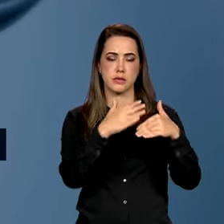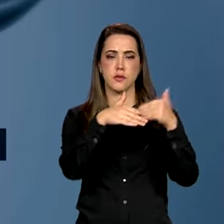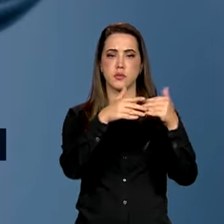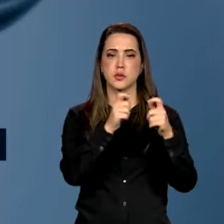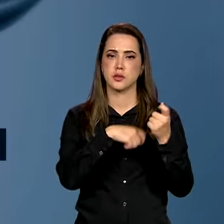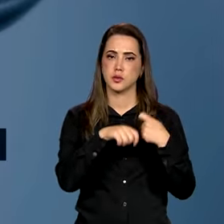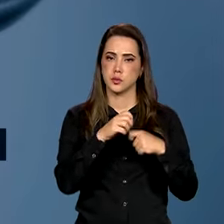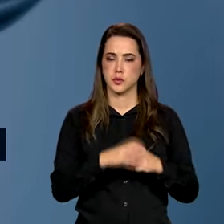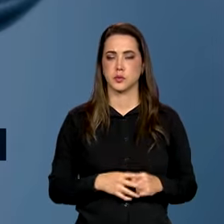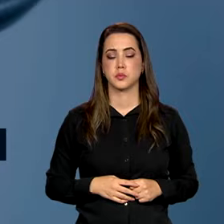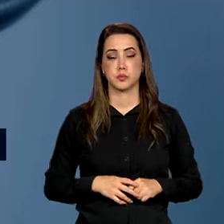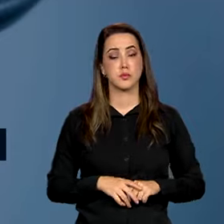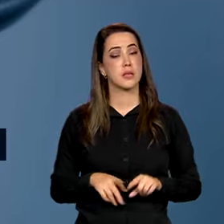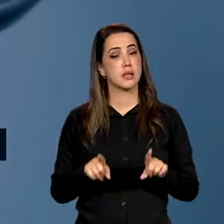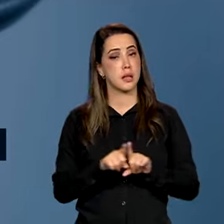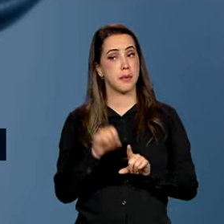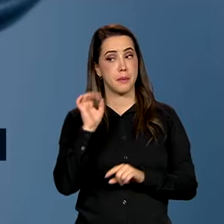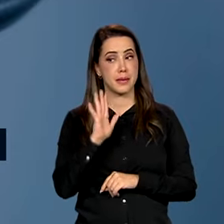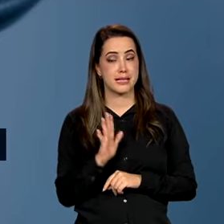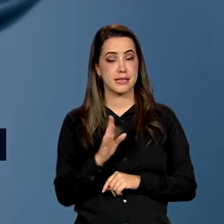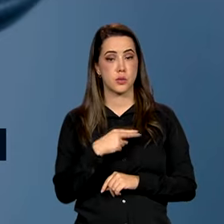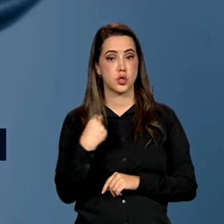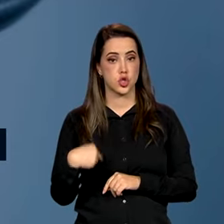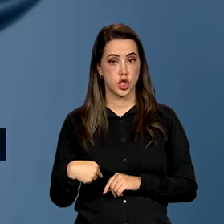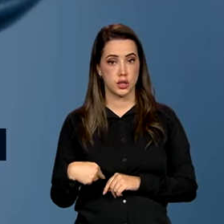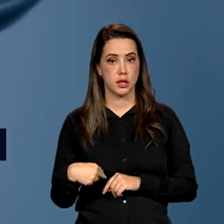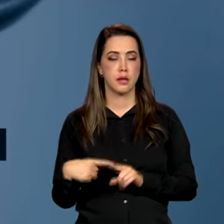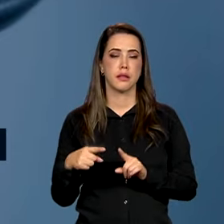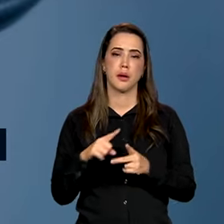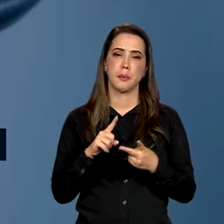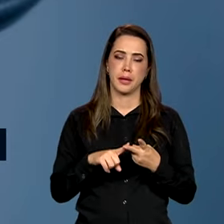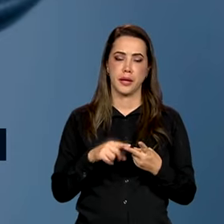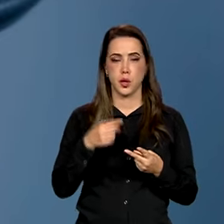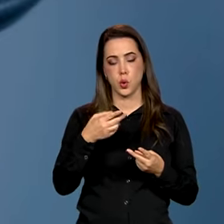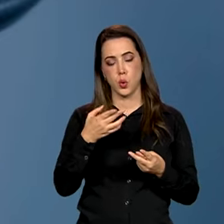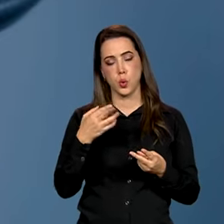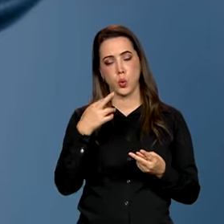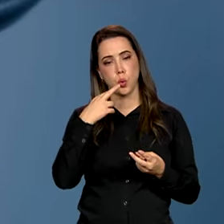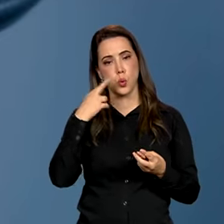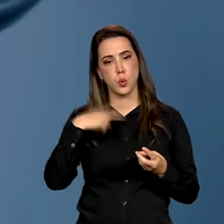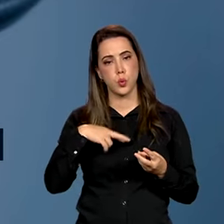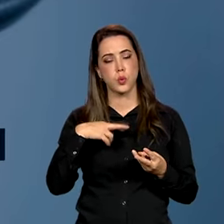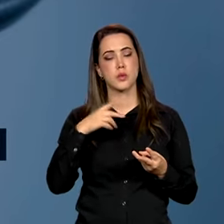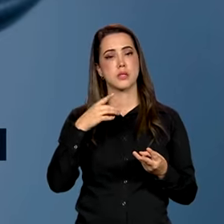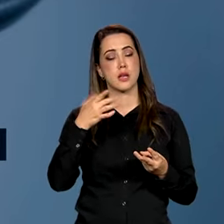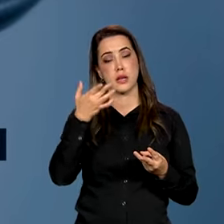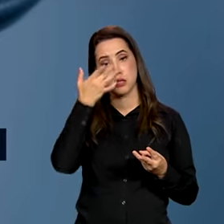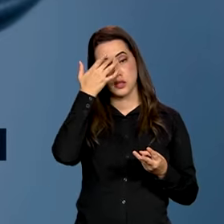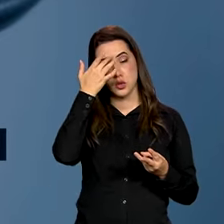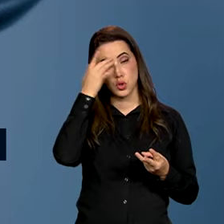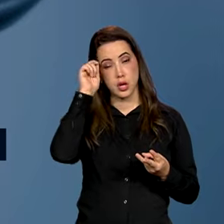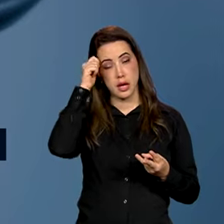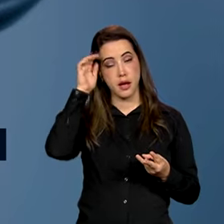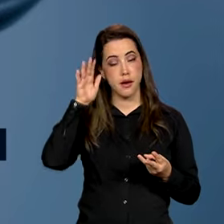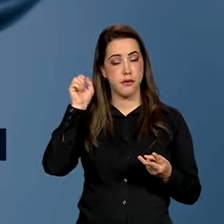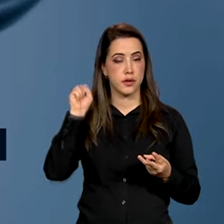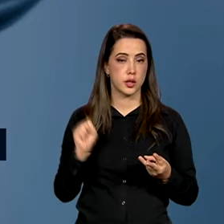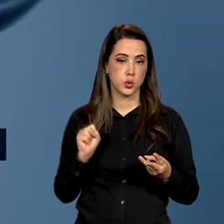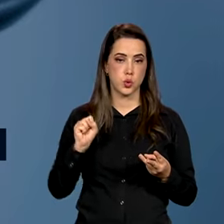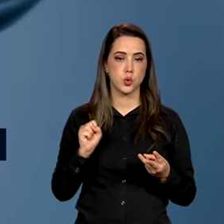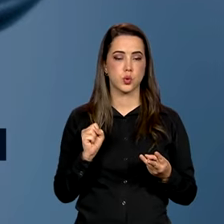econômico além de Brasil e China participam ainda Rússia Índia e África do Sul reportagem